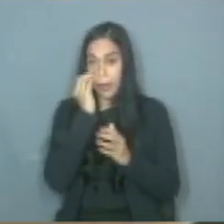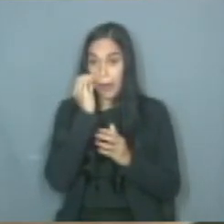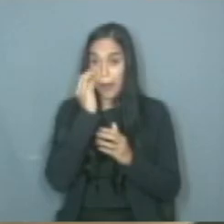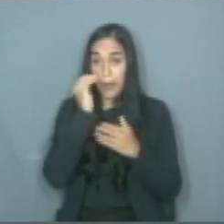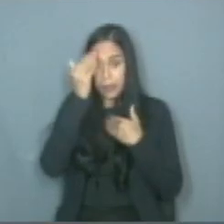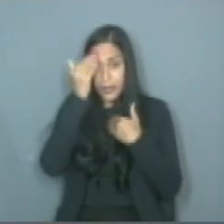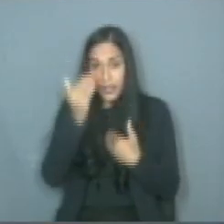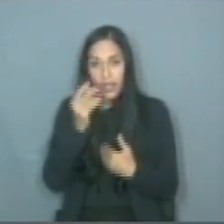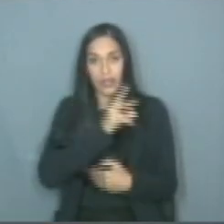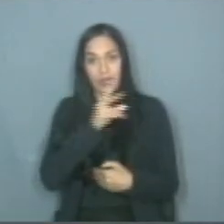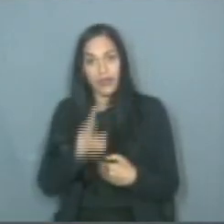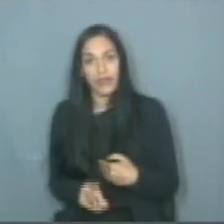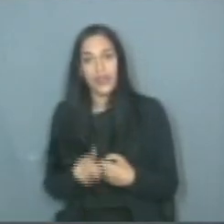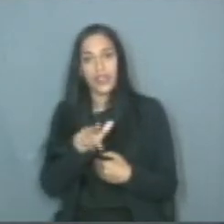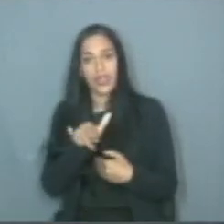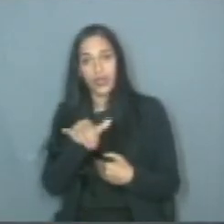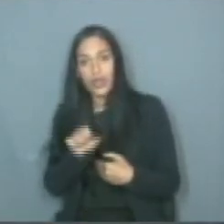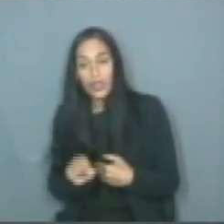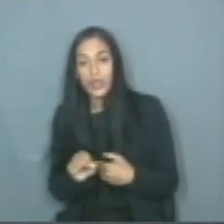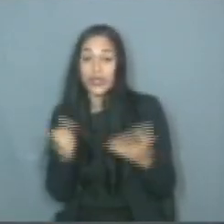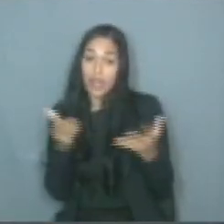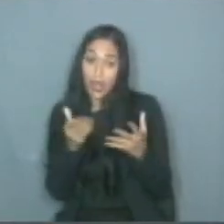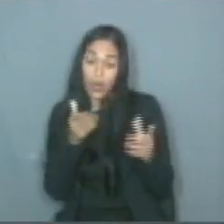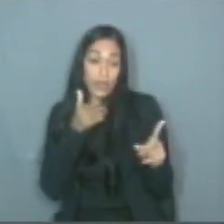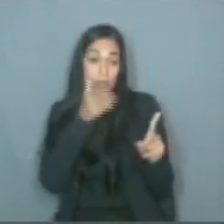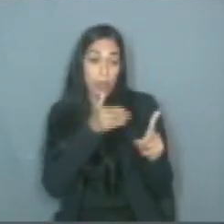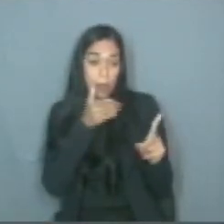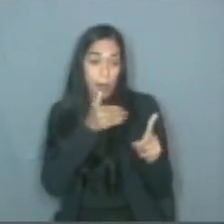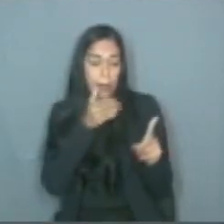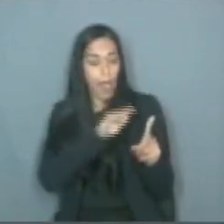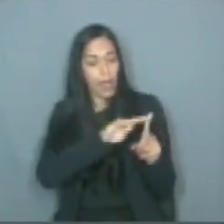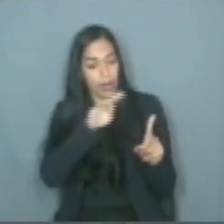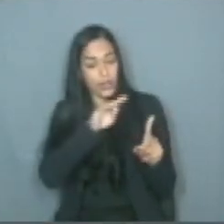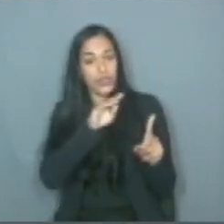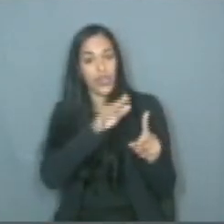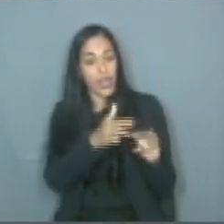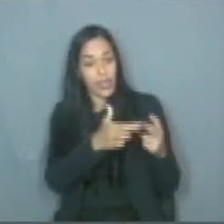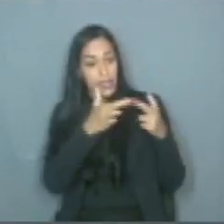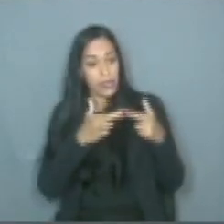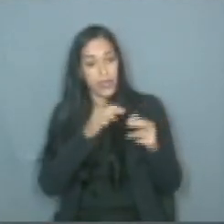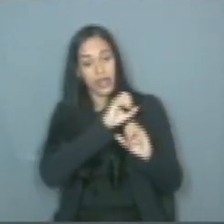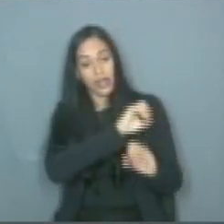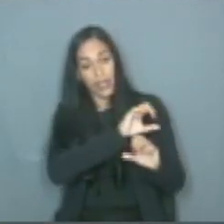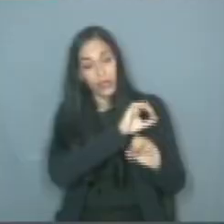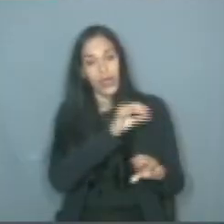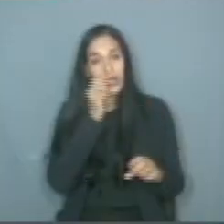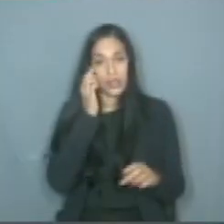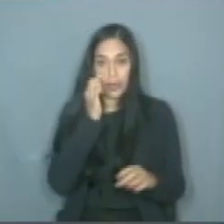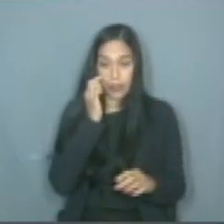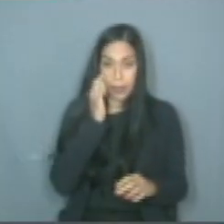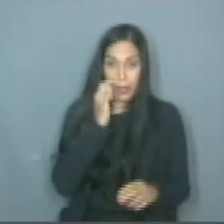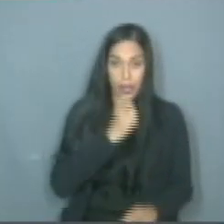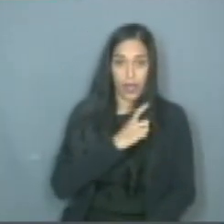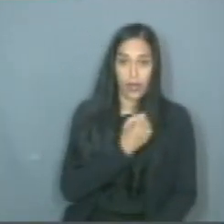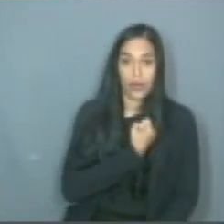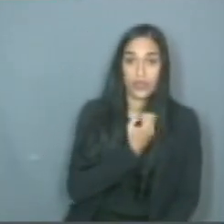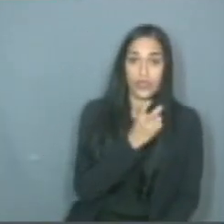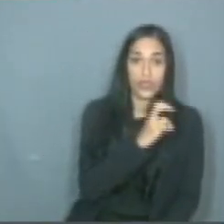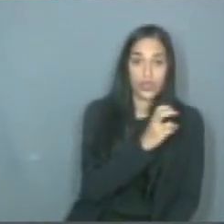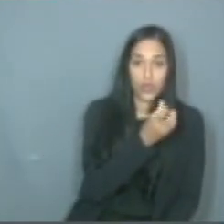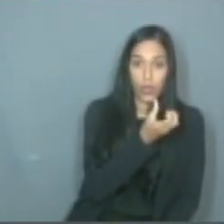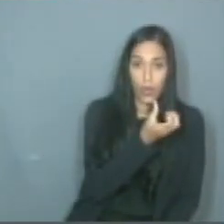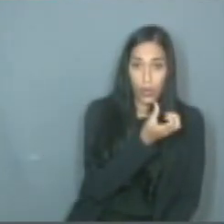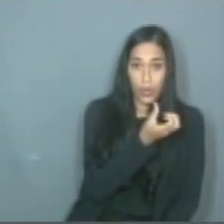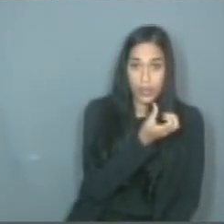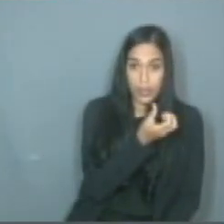Eustáquio. Agora eu vou destacar os requerimentos da educação. E aí nós temos o 5701, que trata da Escola